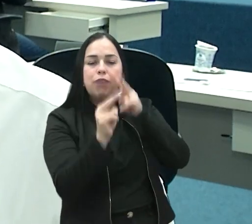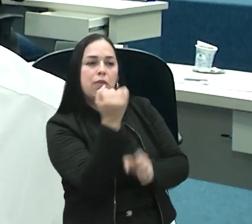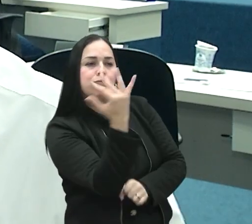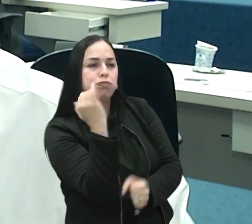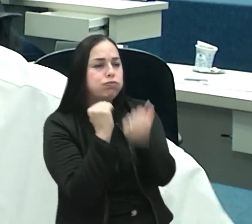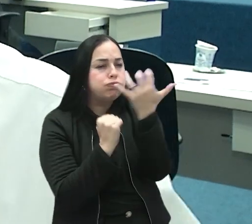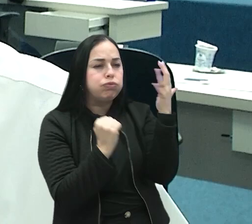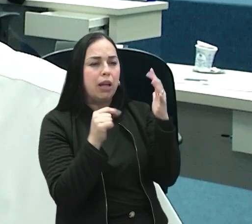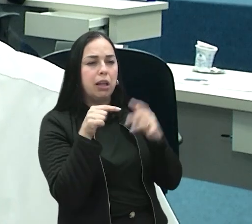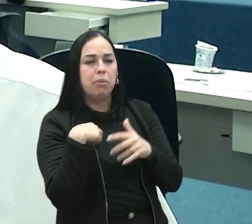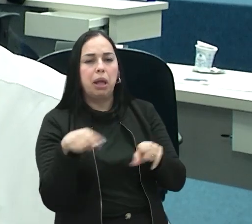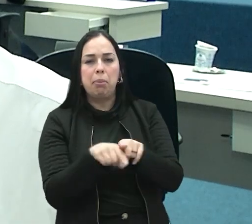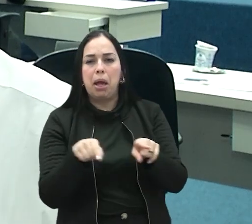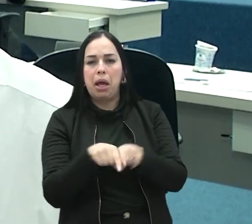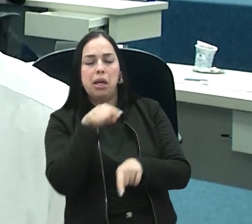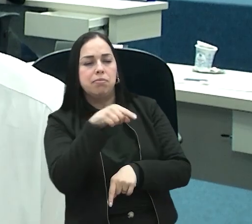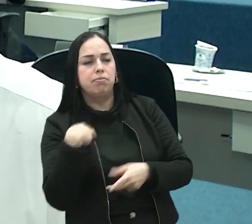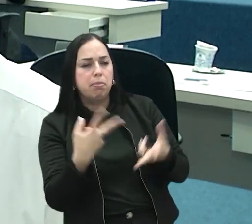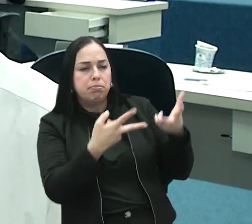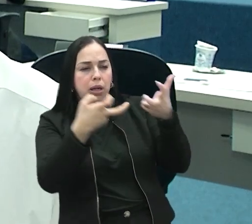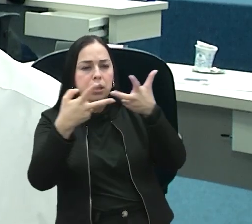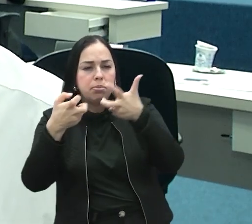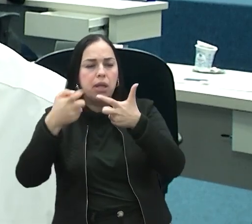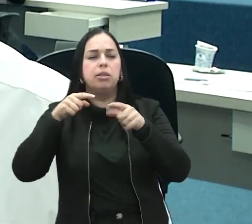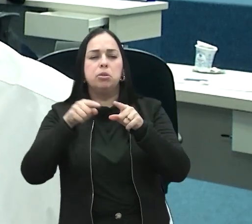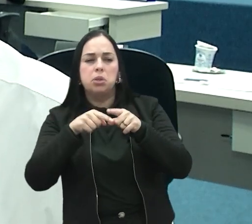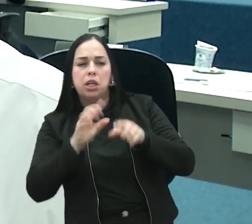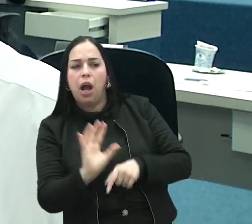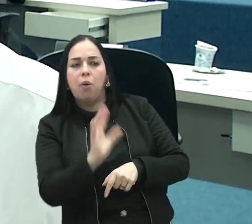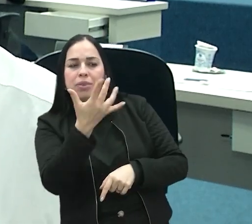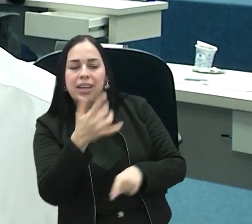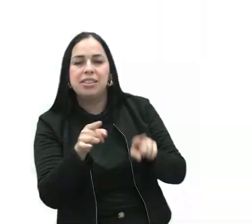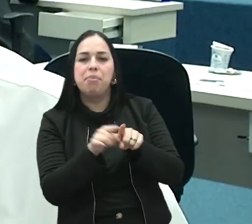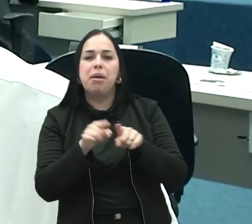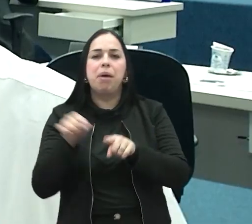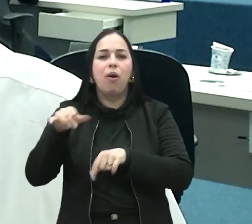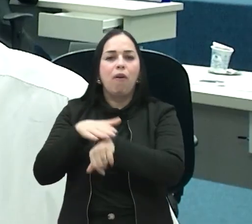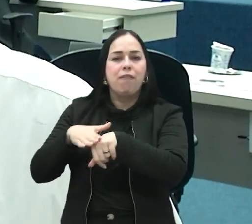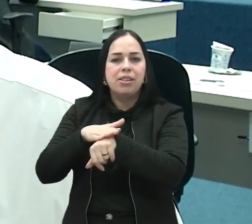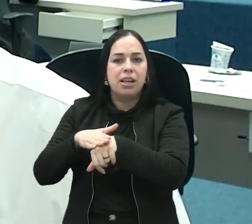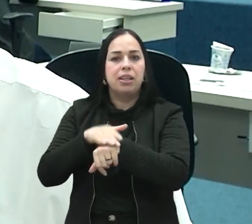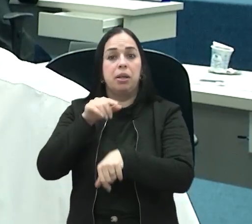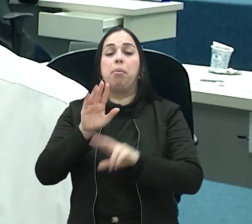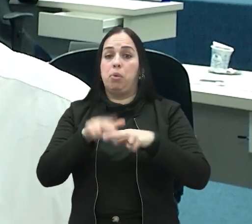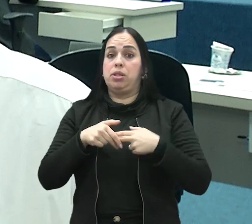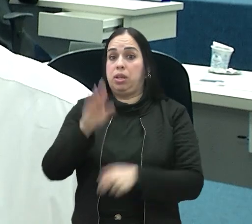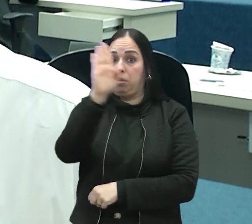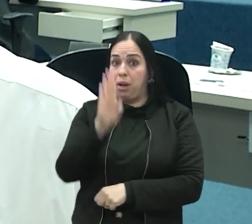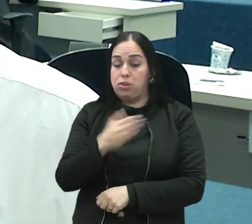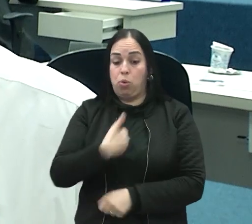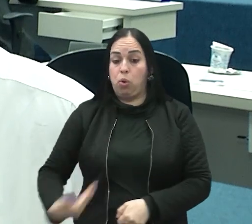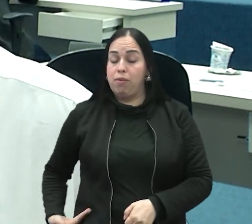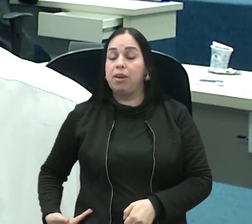da Amazônia, né, discutindo todas as propostas e todas as medidas. E o Brasil, para preservar